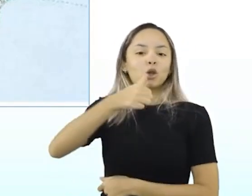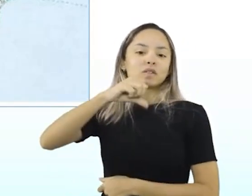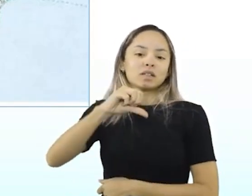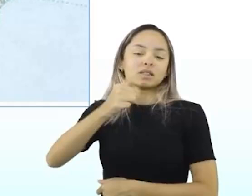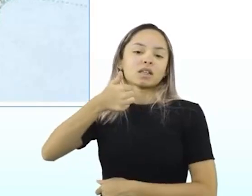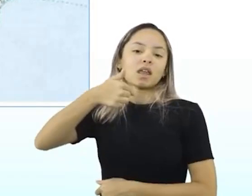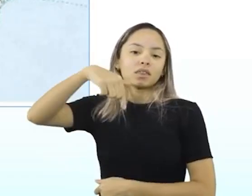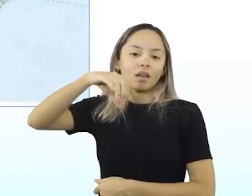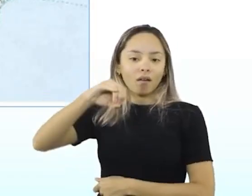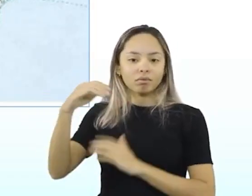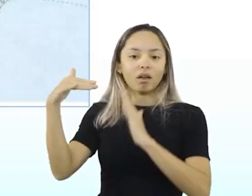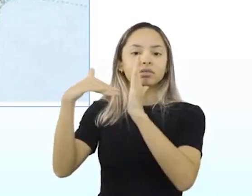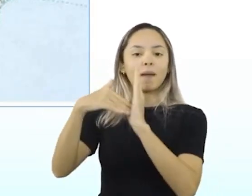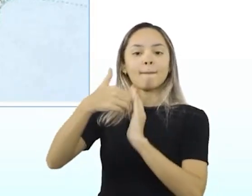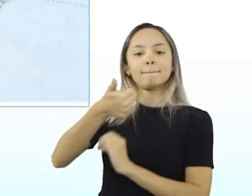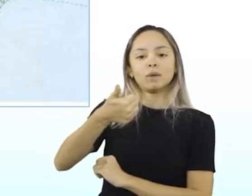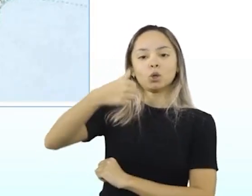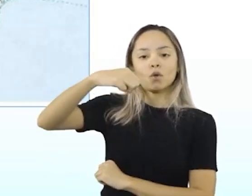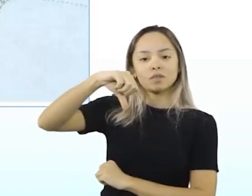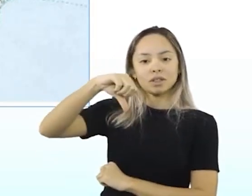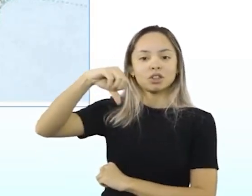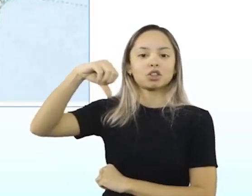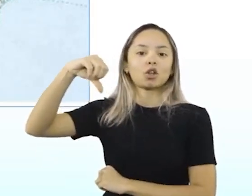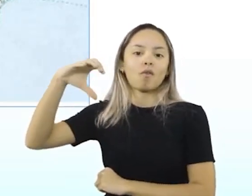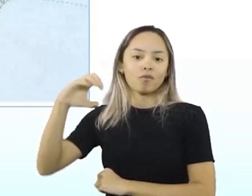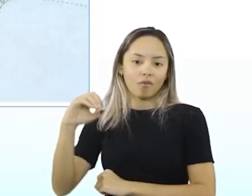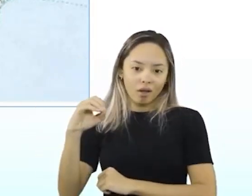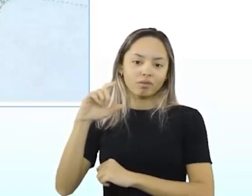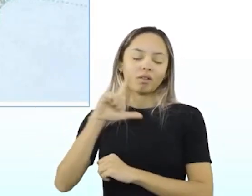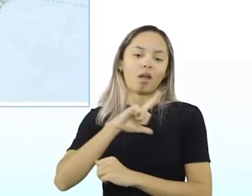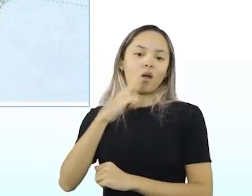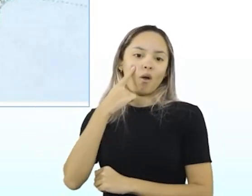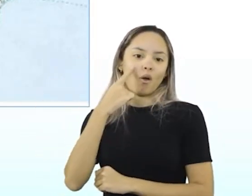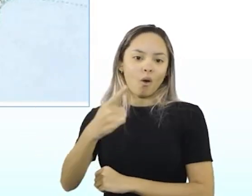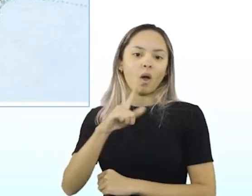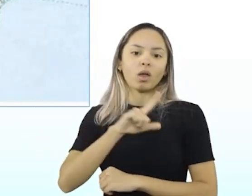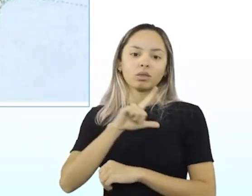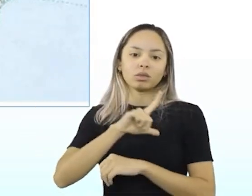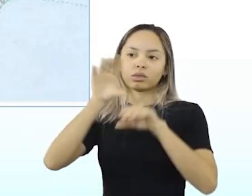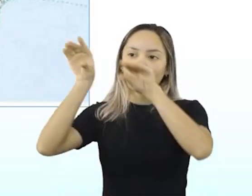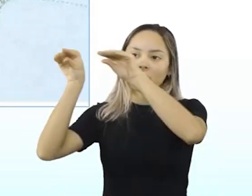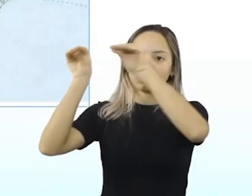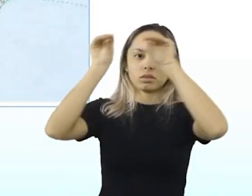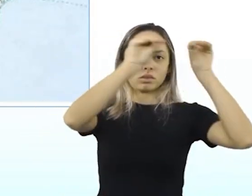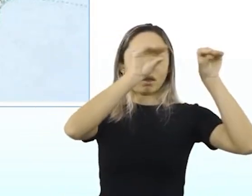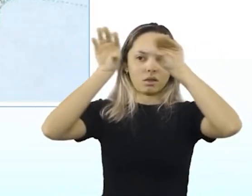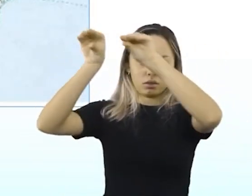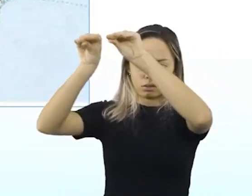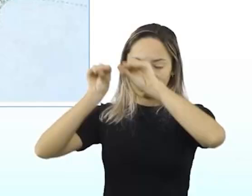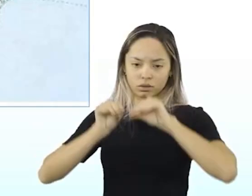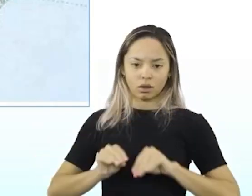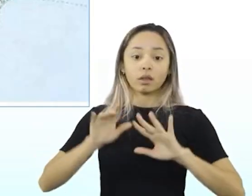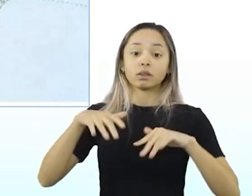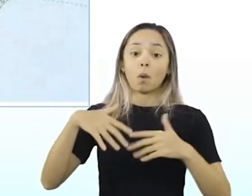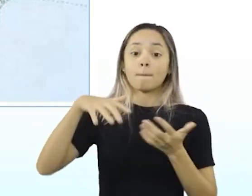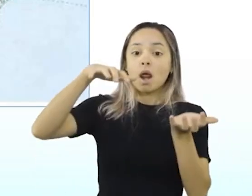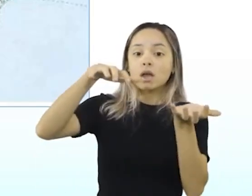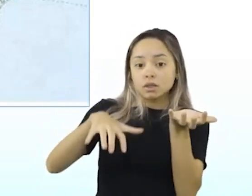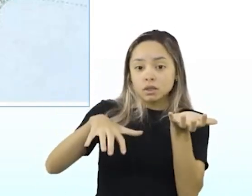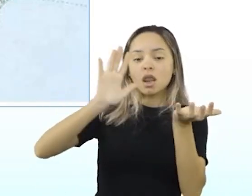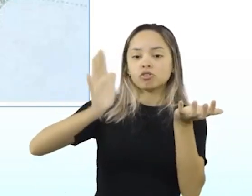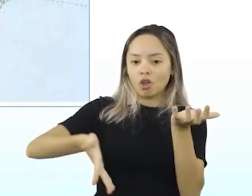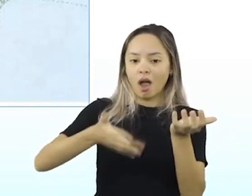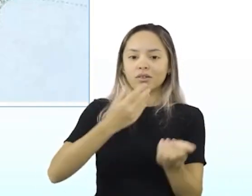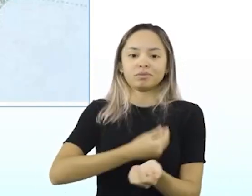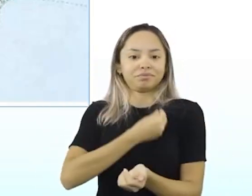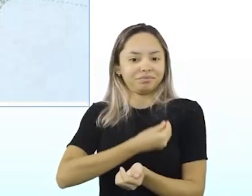percebe ali a migração para a região Norte, para a região Centro-Oeste. Ali Brasília também já tinha sido construída, então